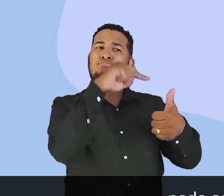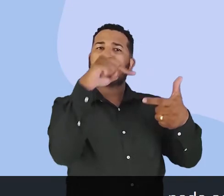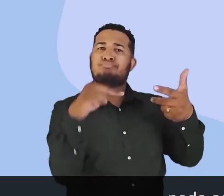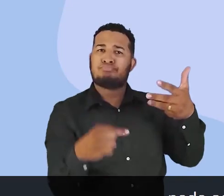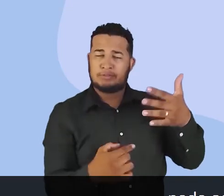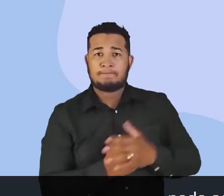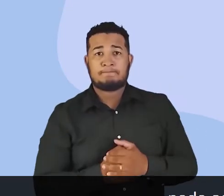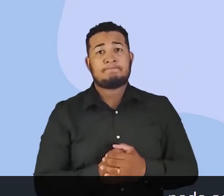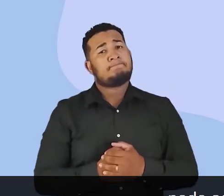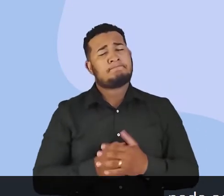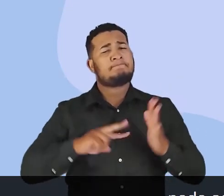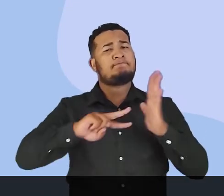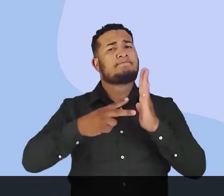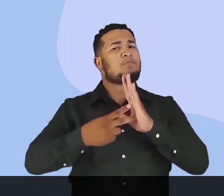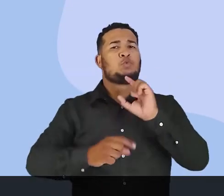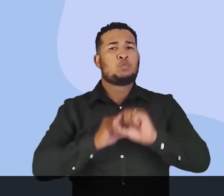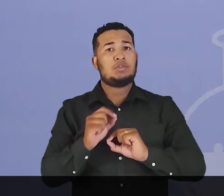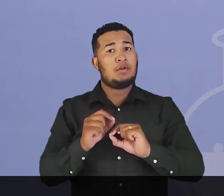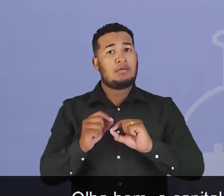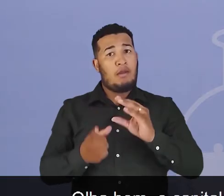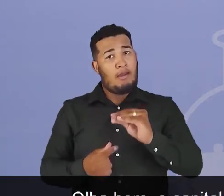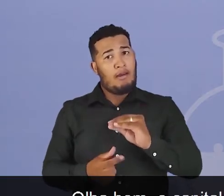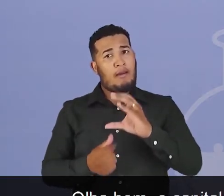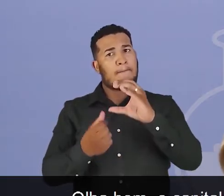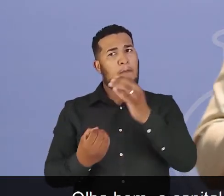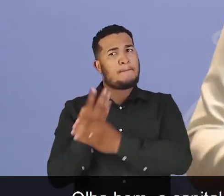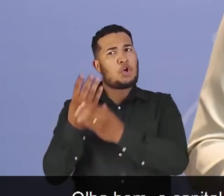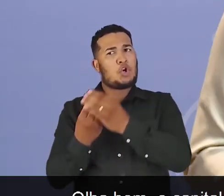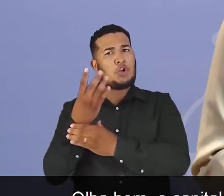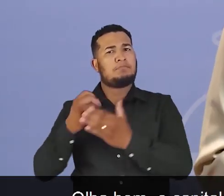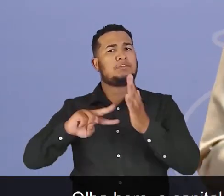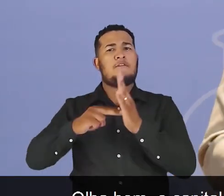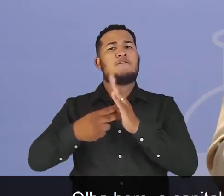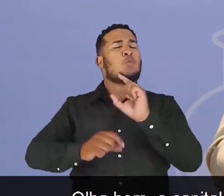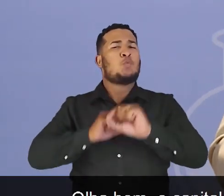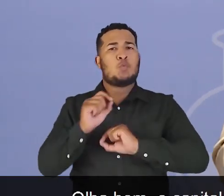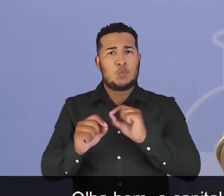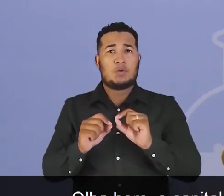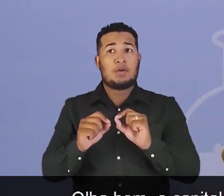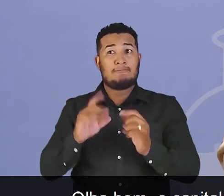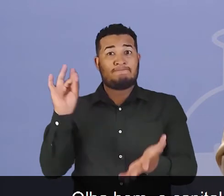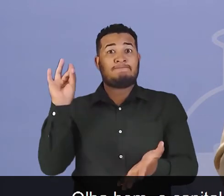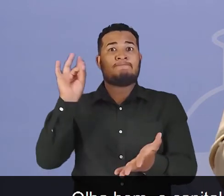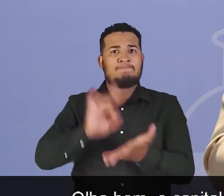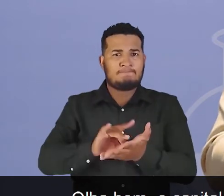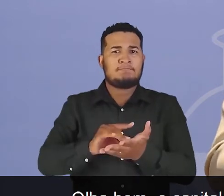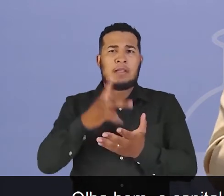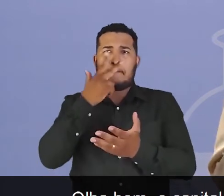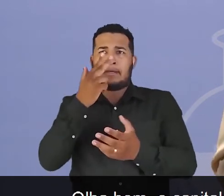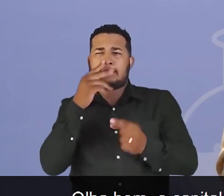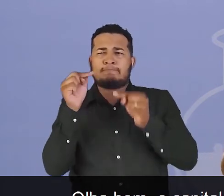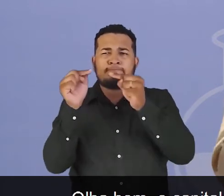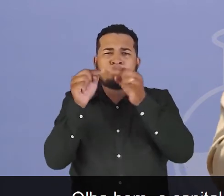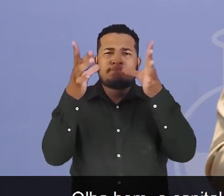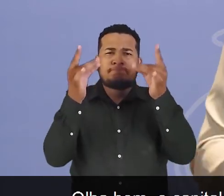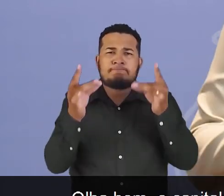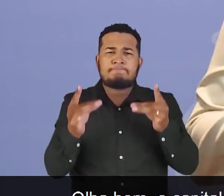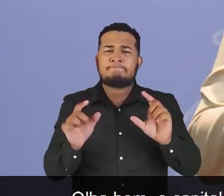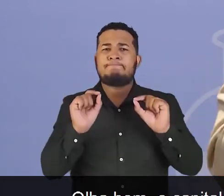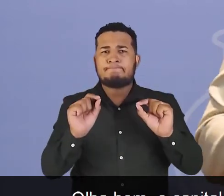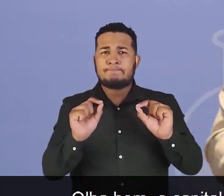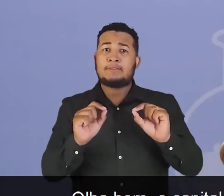diversas formas. Então, pessoal, vem comigo. Olha bem, capital produtivo. O que seria o capital produtivo exatamente,